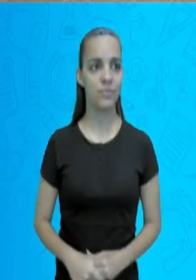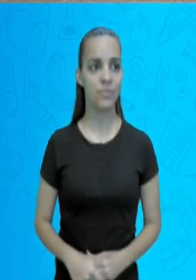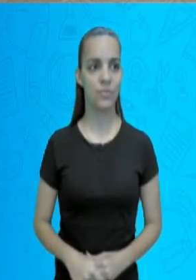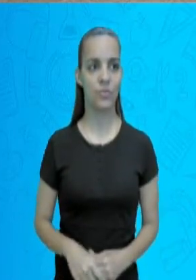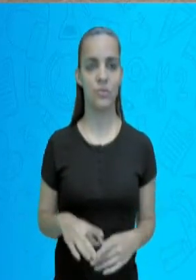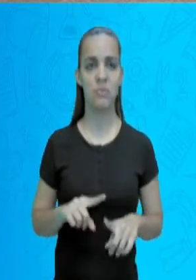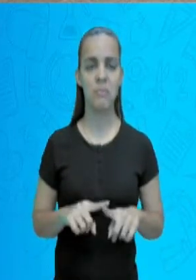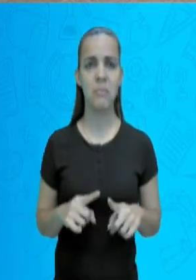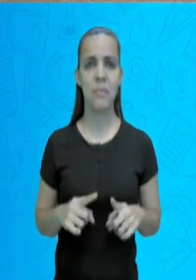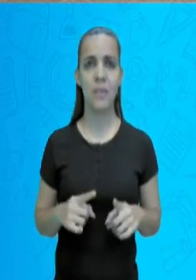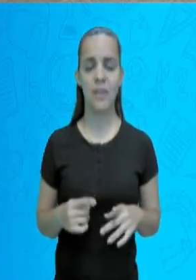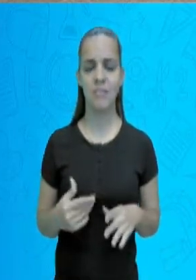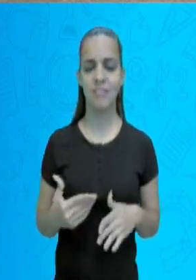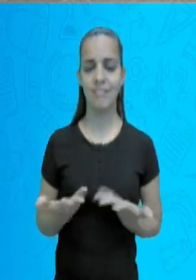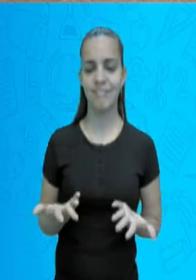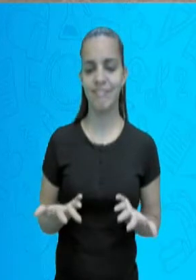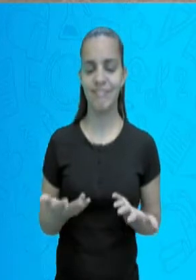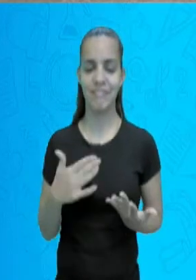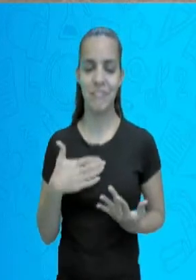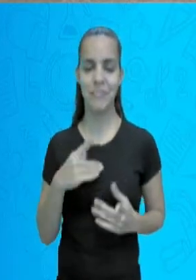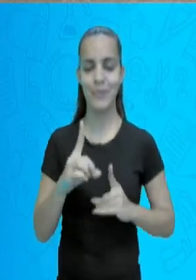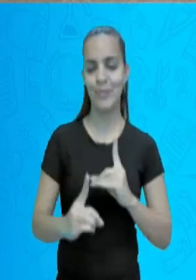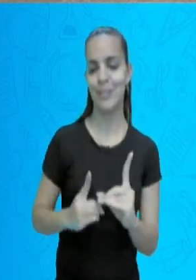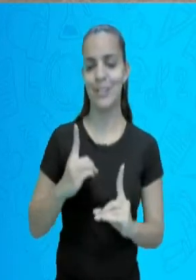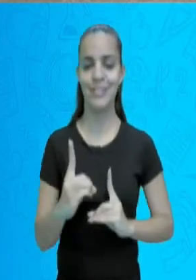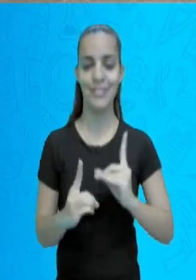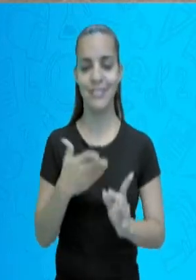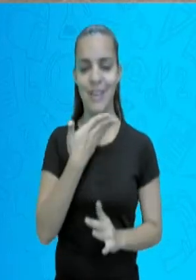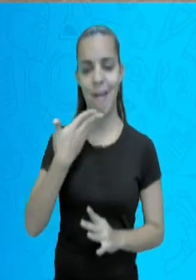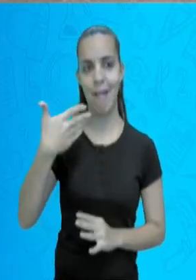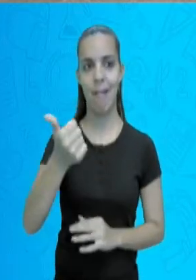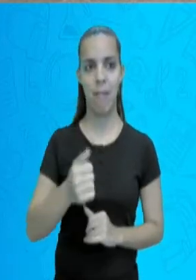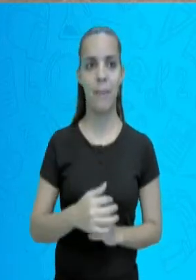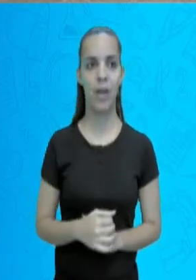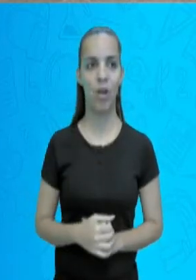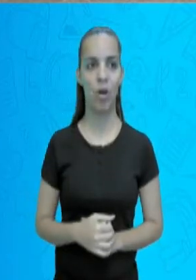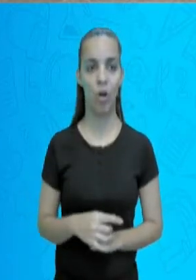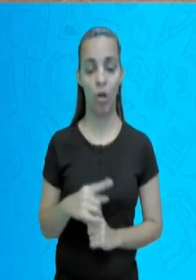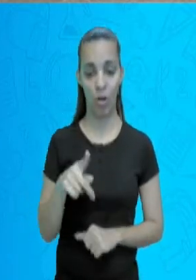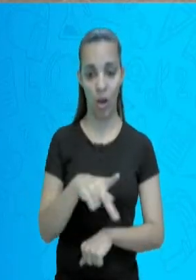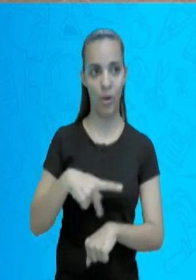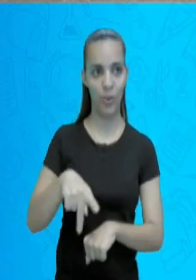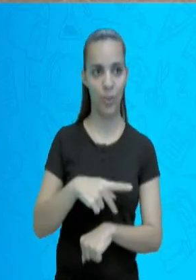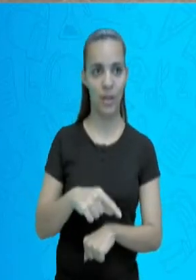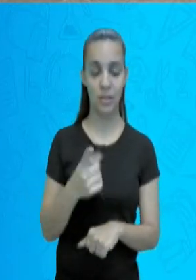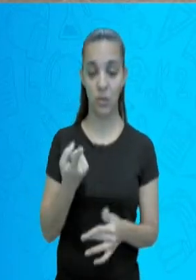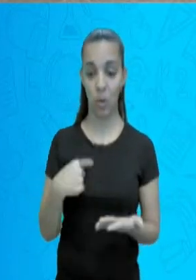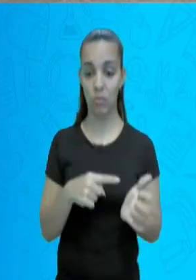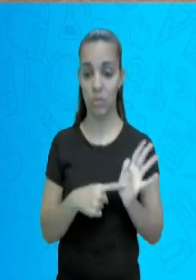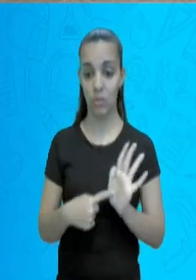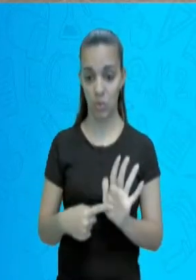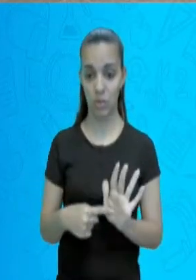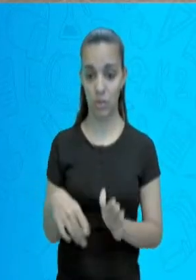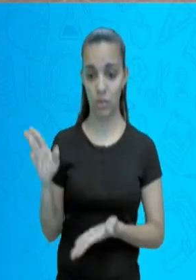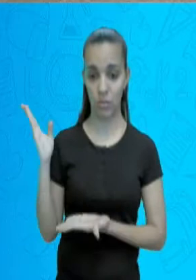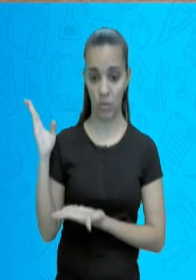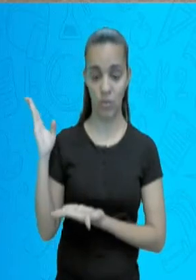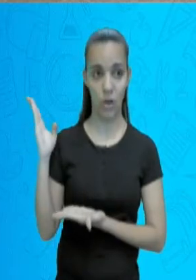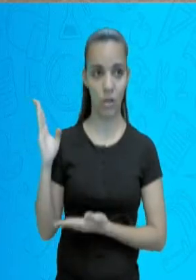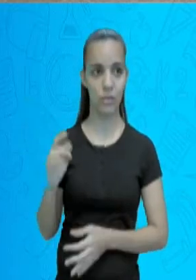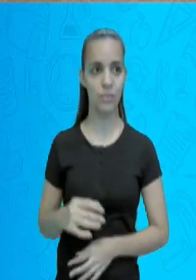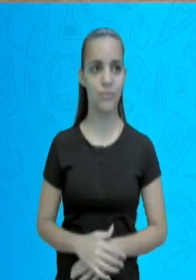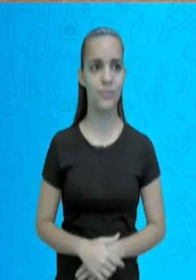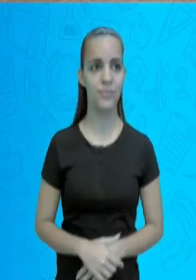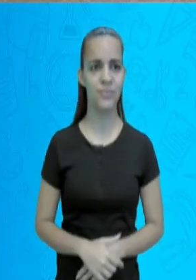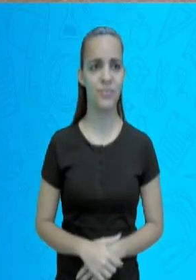Faz parte do dia a dia. E aí, é por isso que essa foto aqui ficou tão importante.